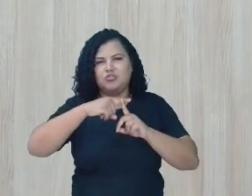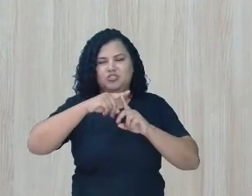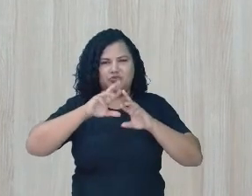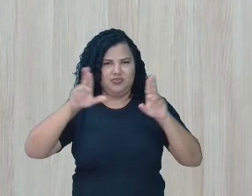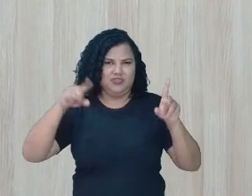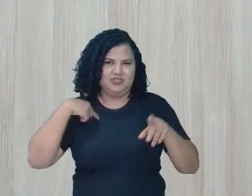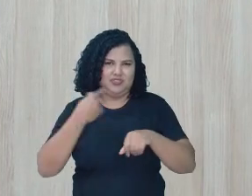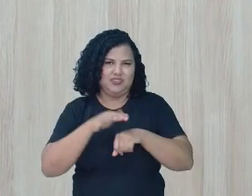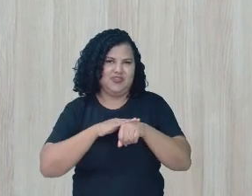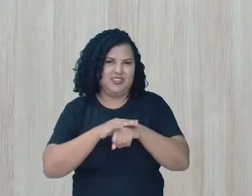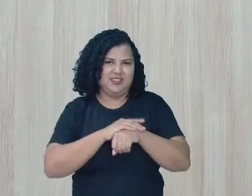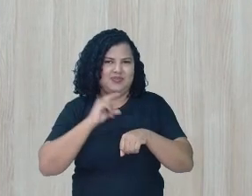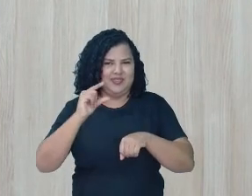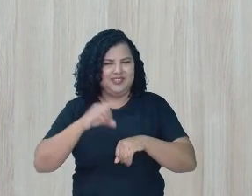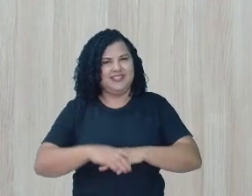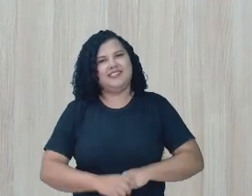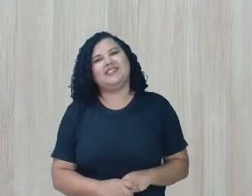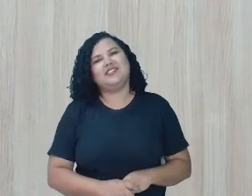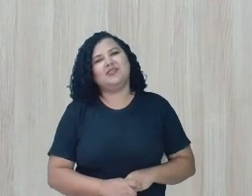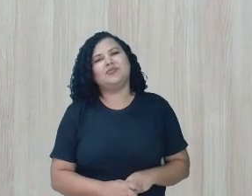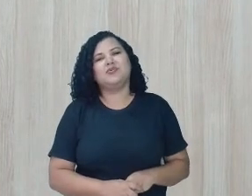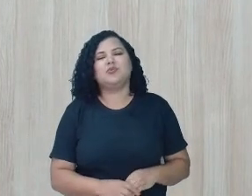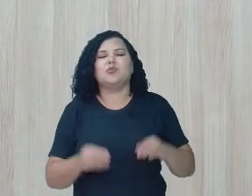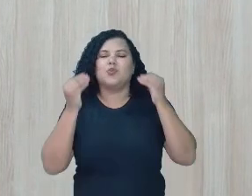gente conversar um pouquinho sobre elas, tá certo?